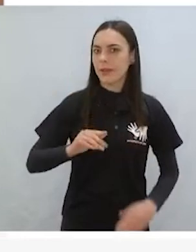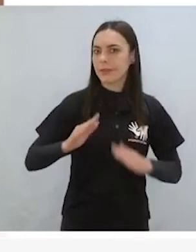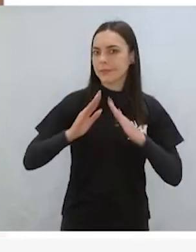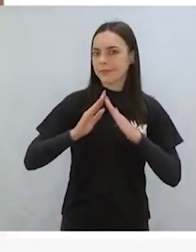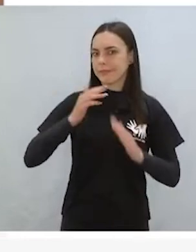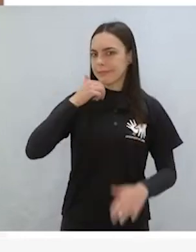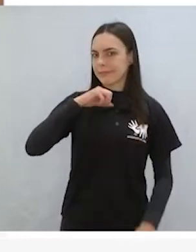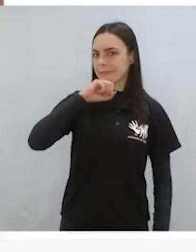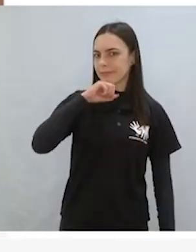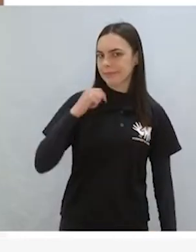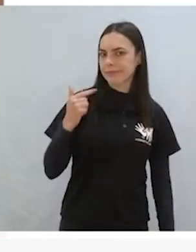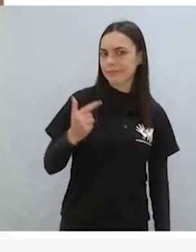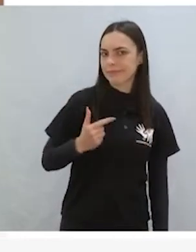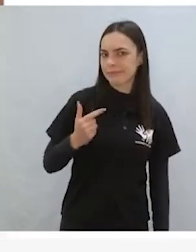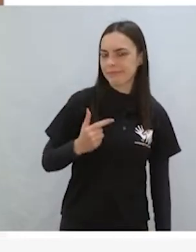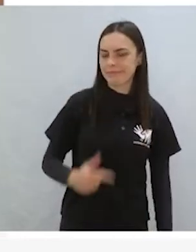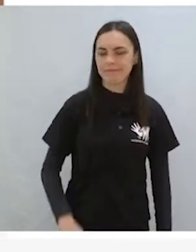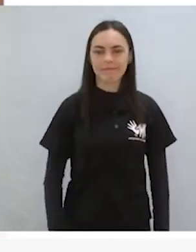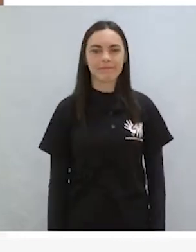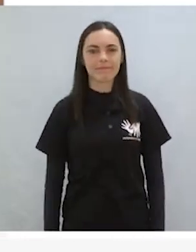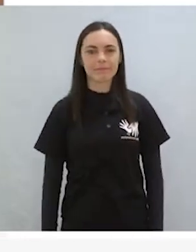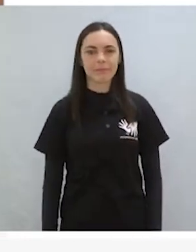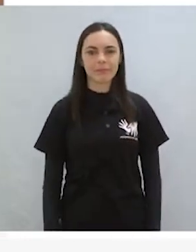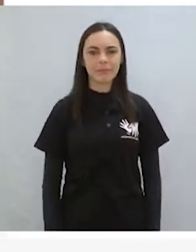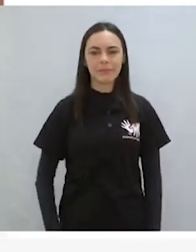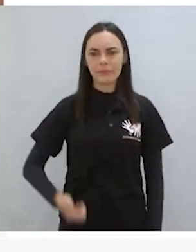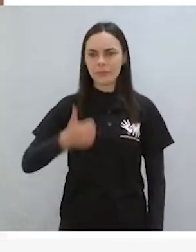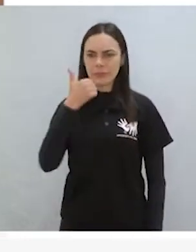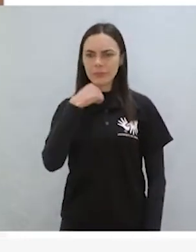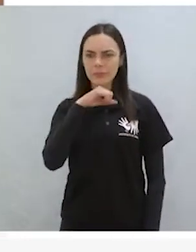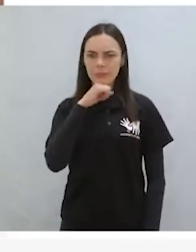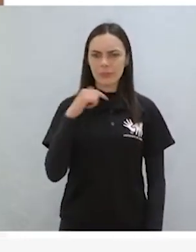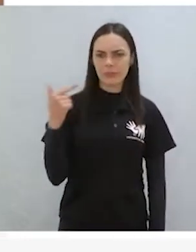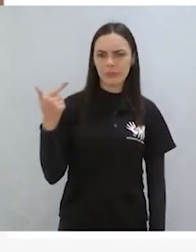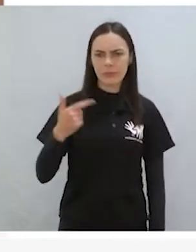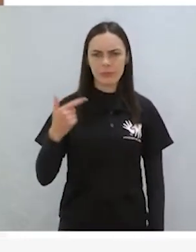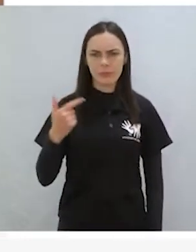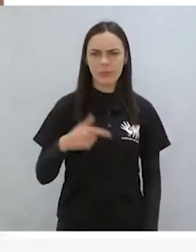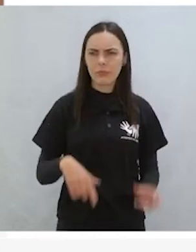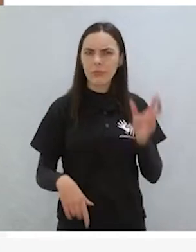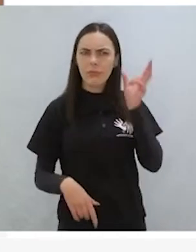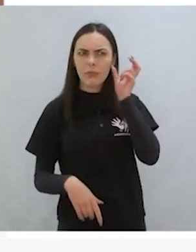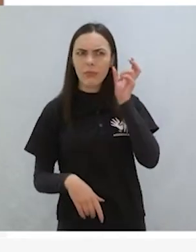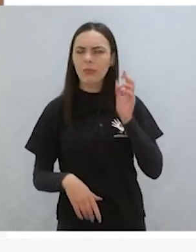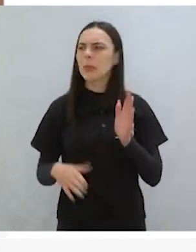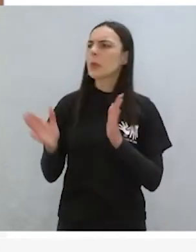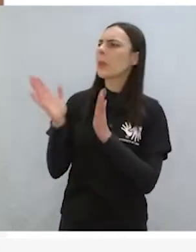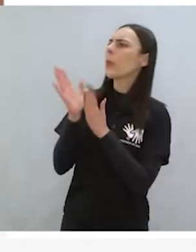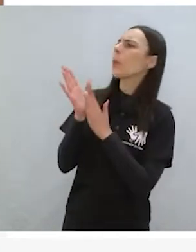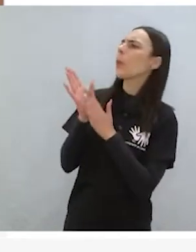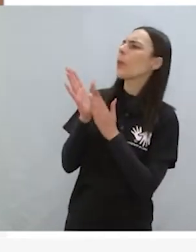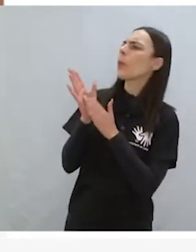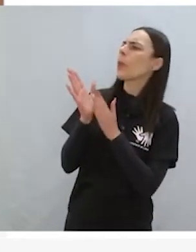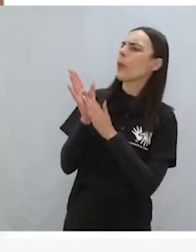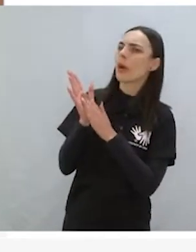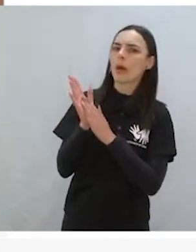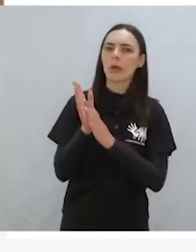a casa da madrasta. Quando ela escutou o príncipe gritando, "Ô de